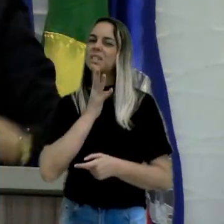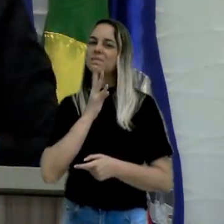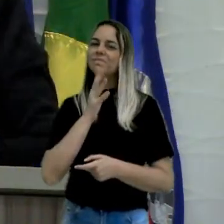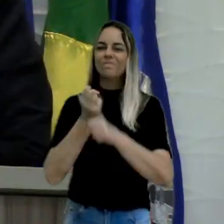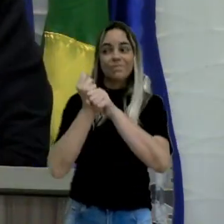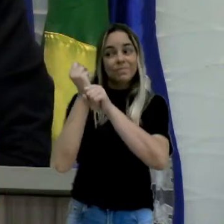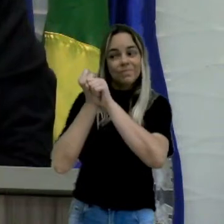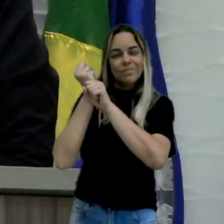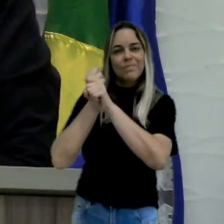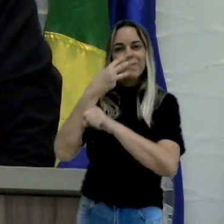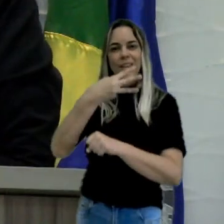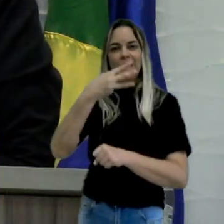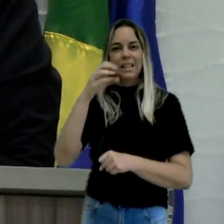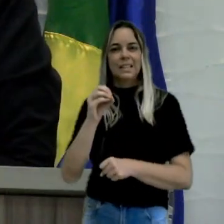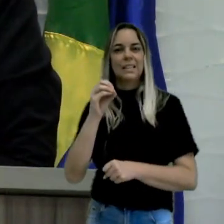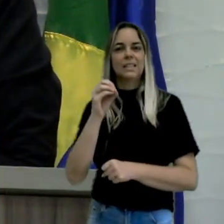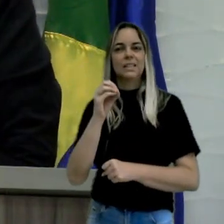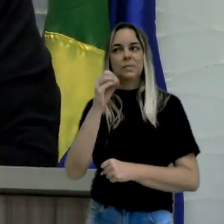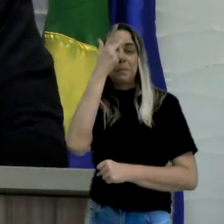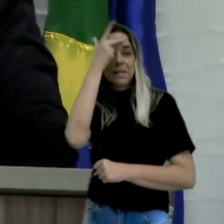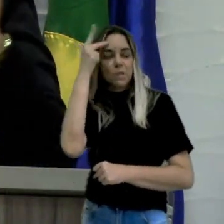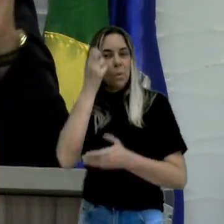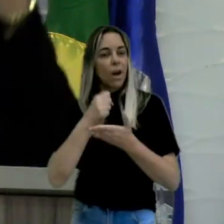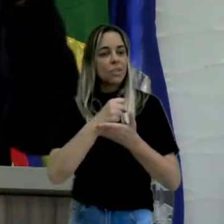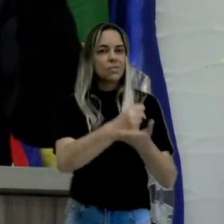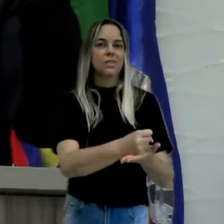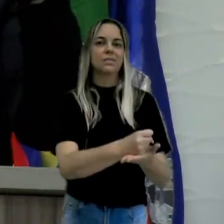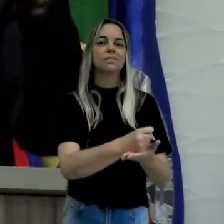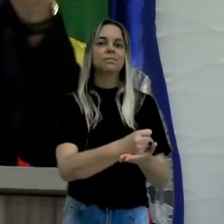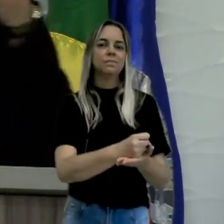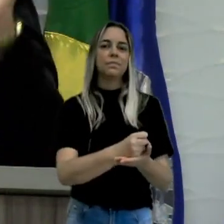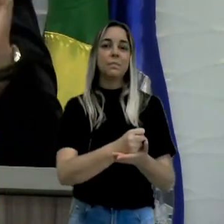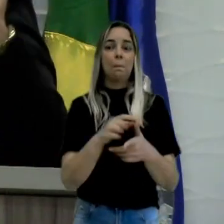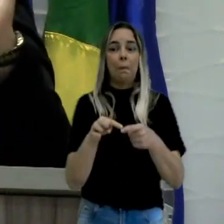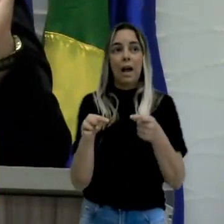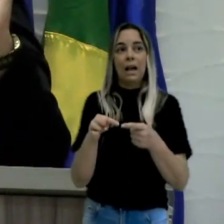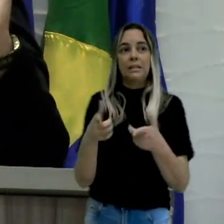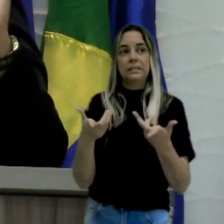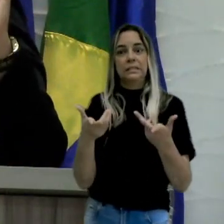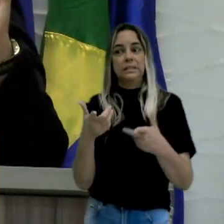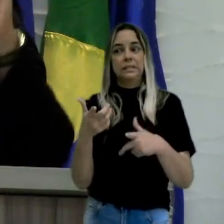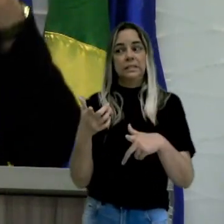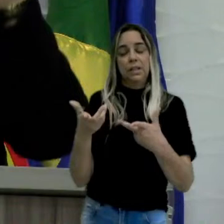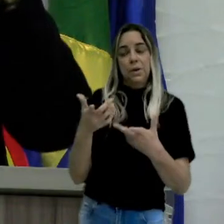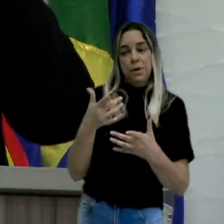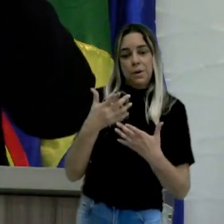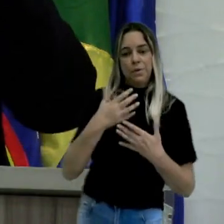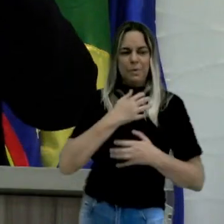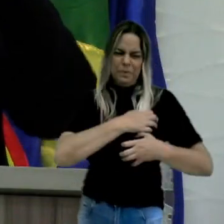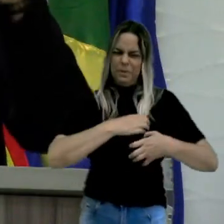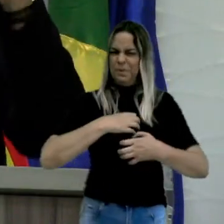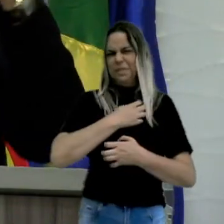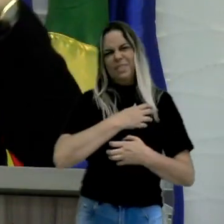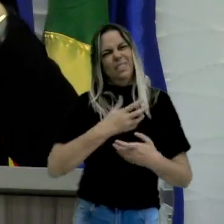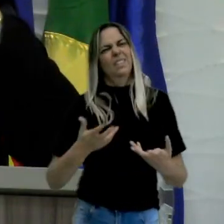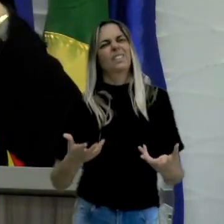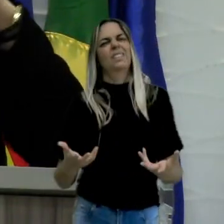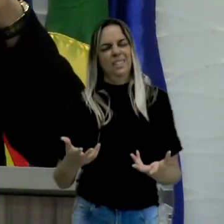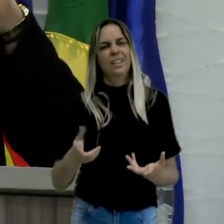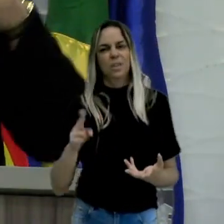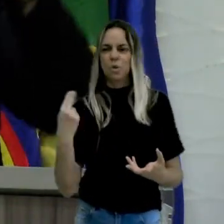anos ajudando aí as pessoas. Mas quem trabalha incomoda. Tem um ditado que diz, nós, ser